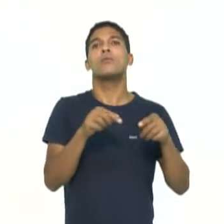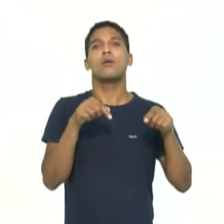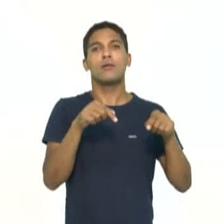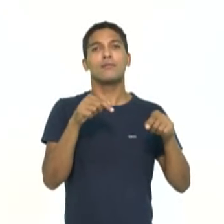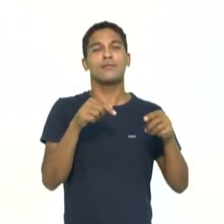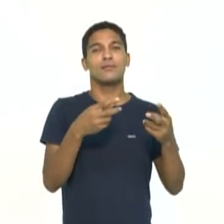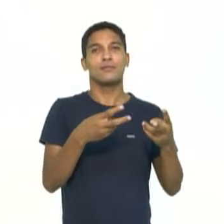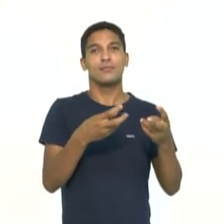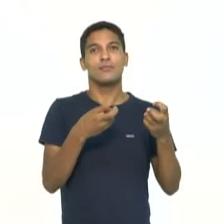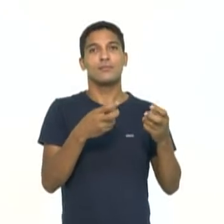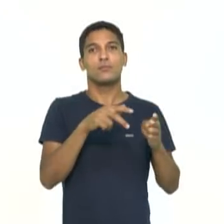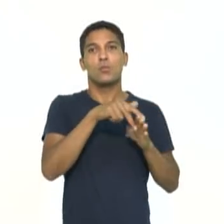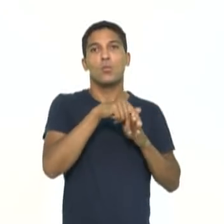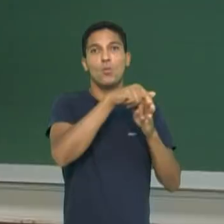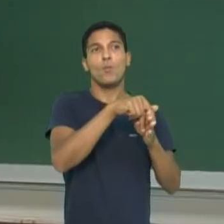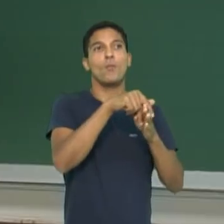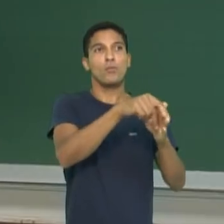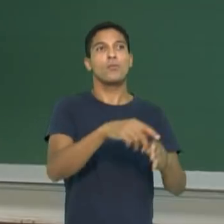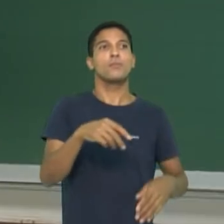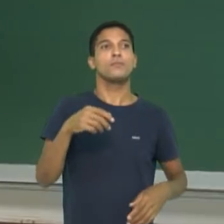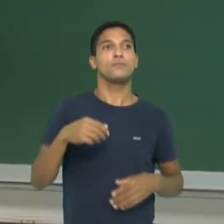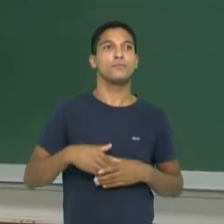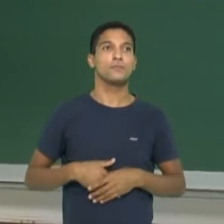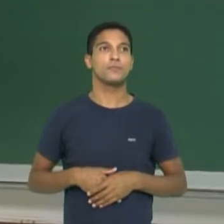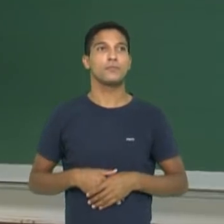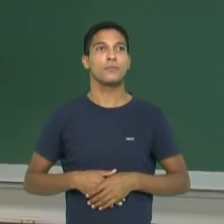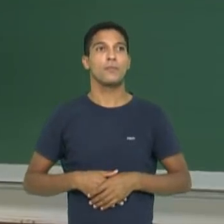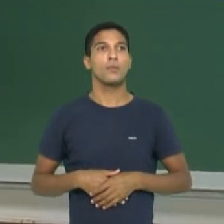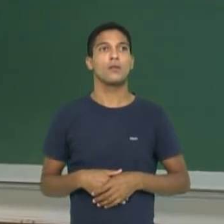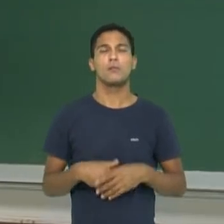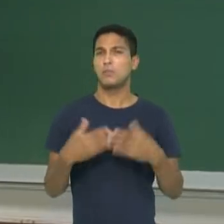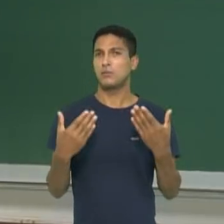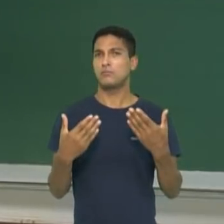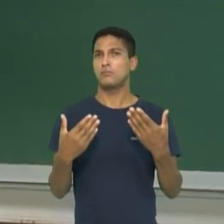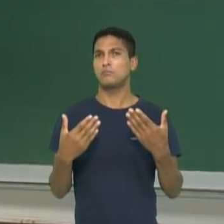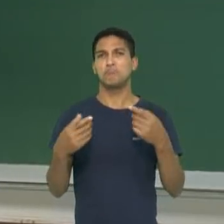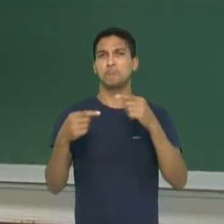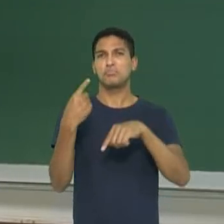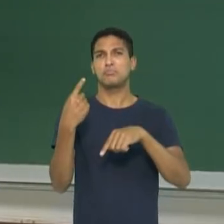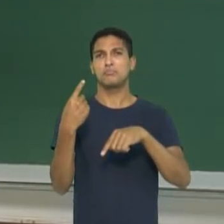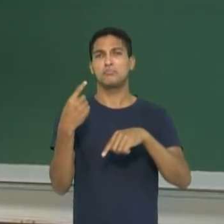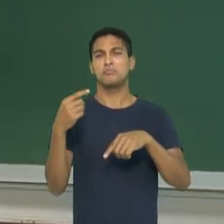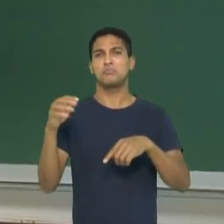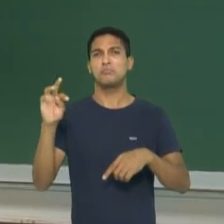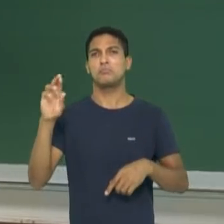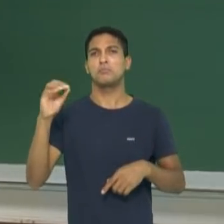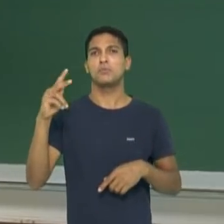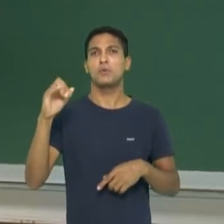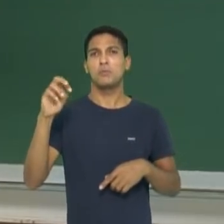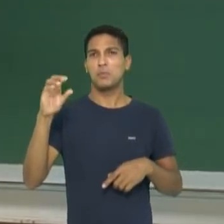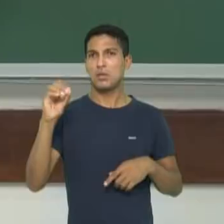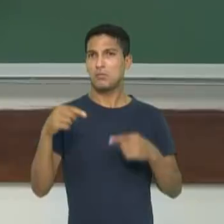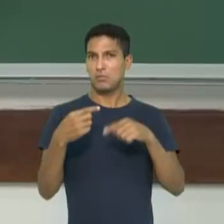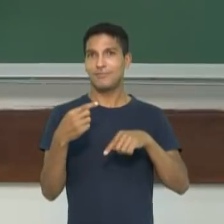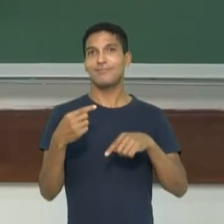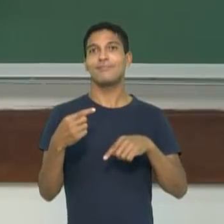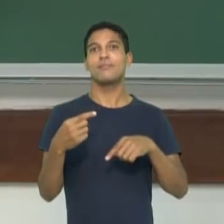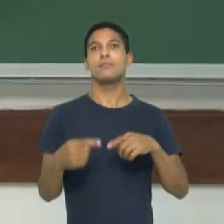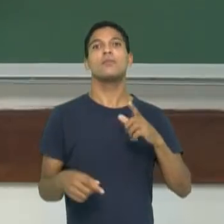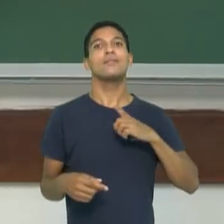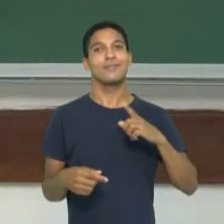E agora... Opa, peraí, professora, isso não tem nada a ver com tropeiro. Tem a ver